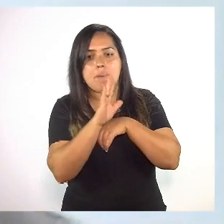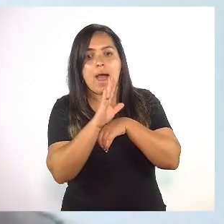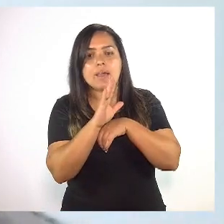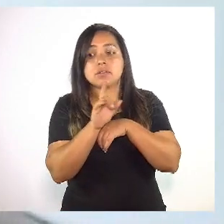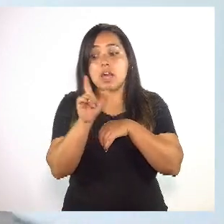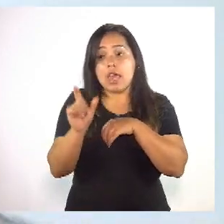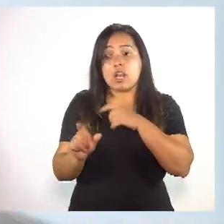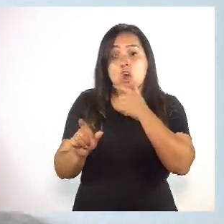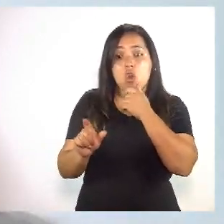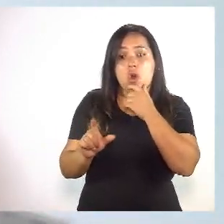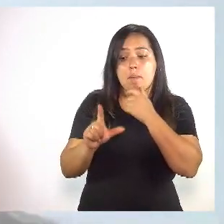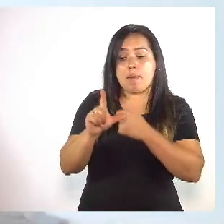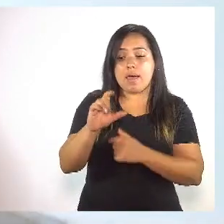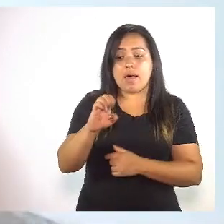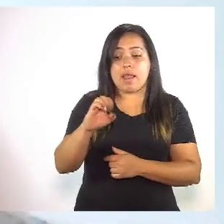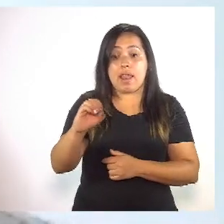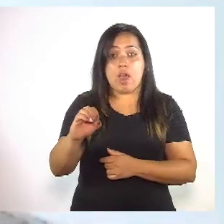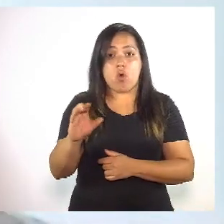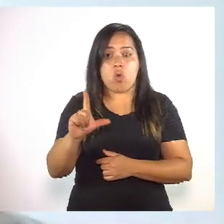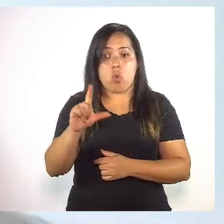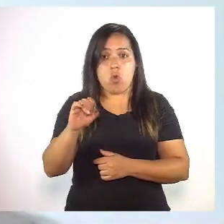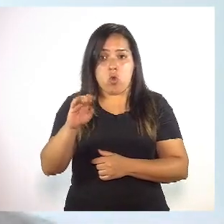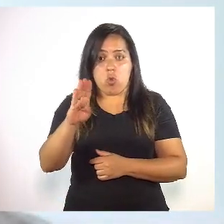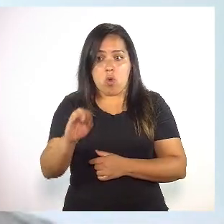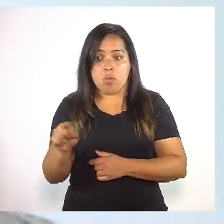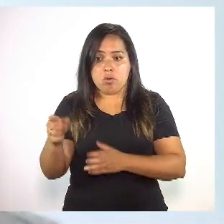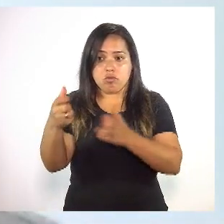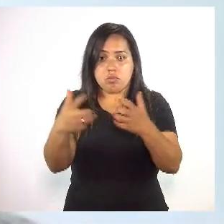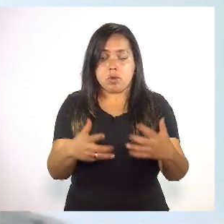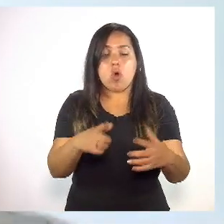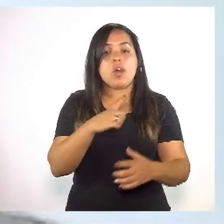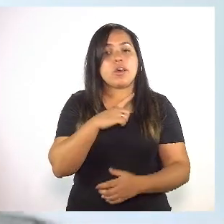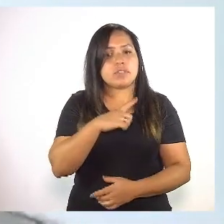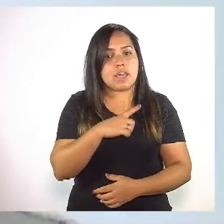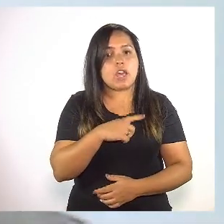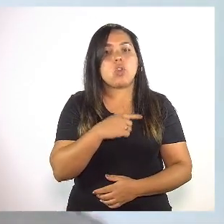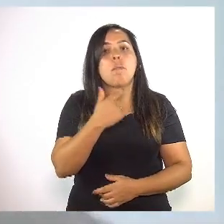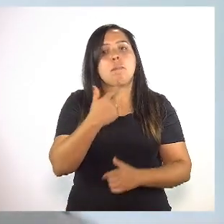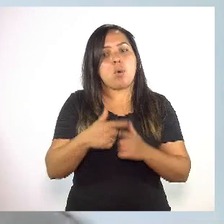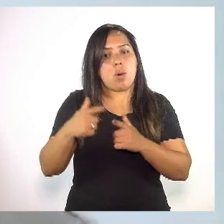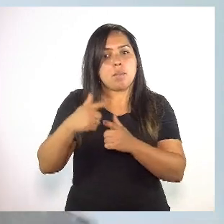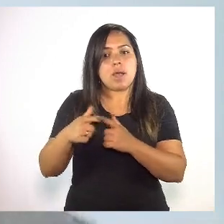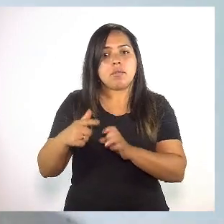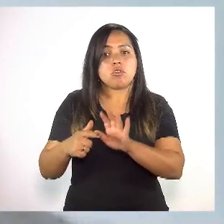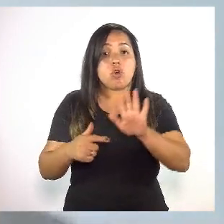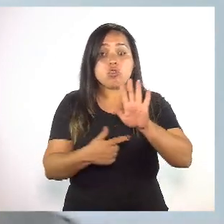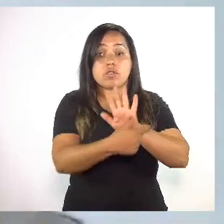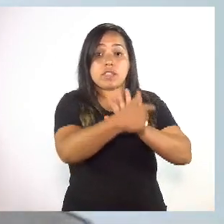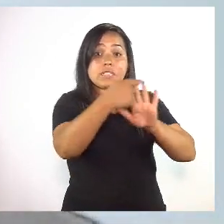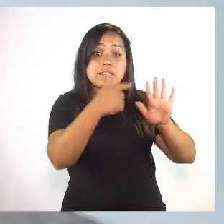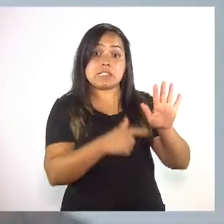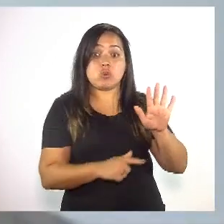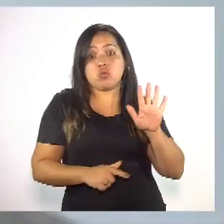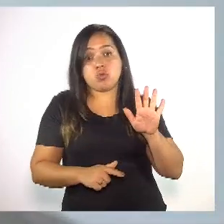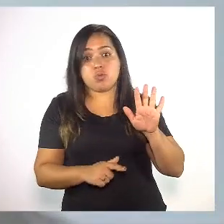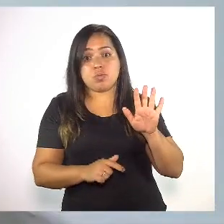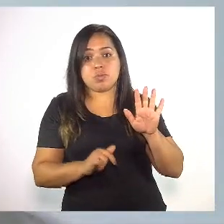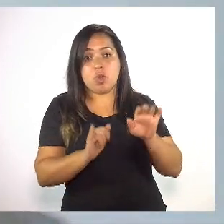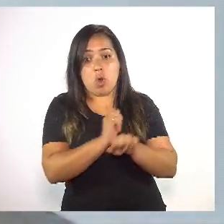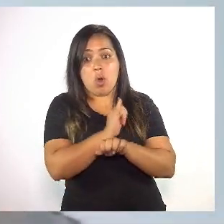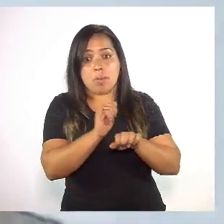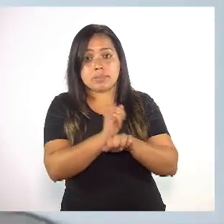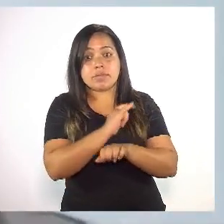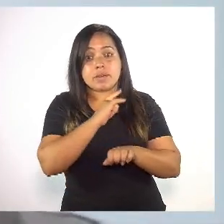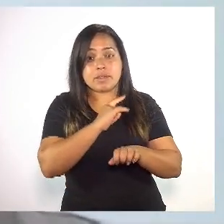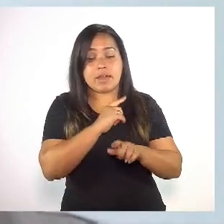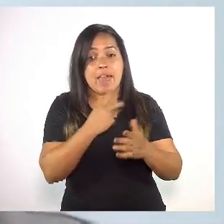daí, eu tenho problemas com as outras cinco questões que foram objeto de regularidade. Em relação